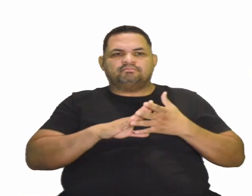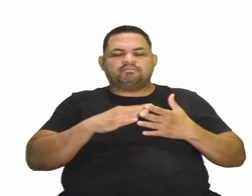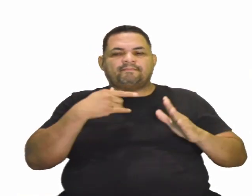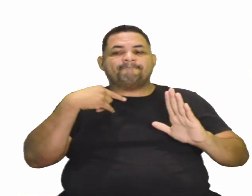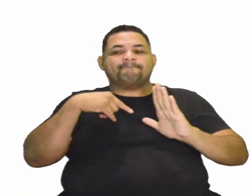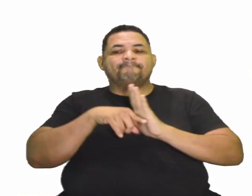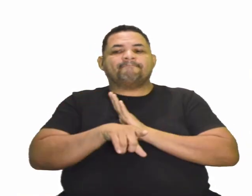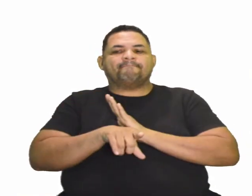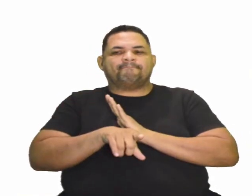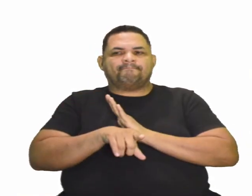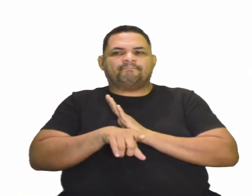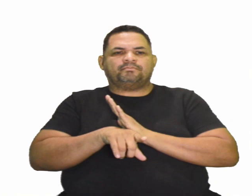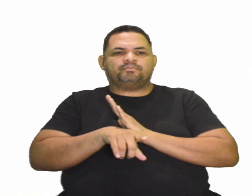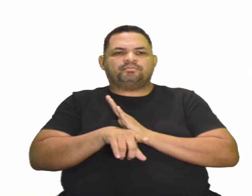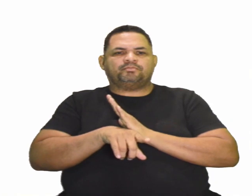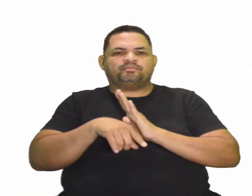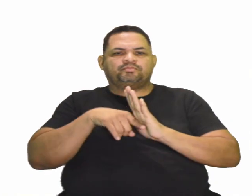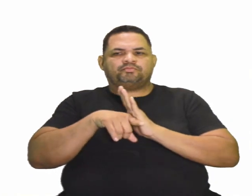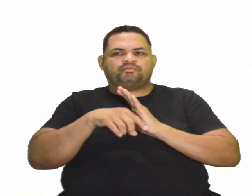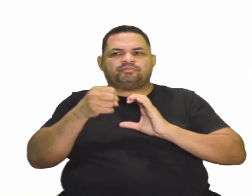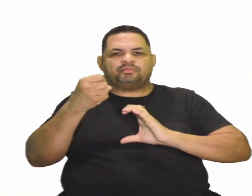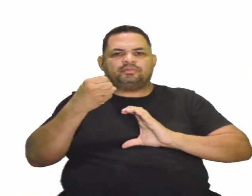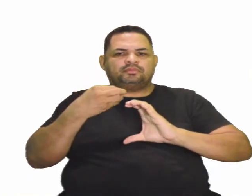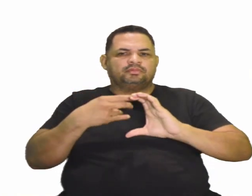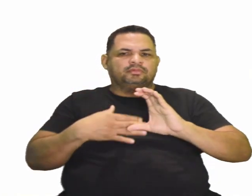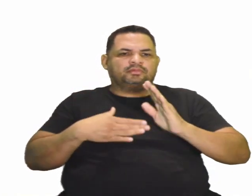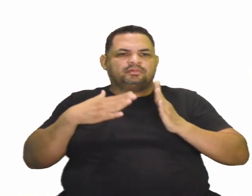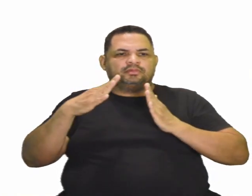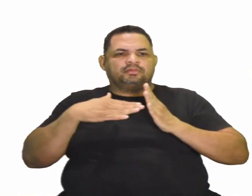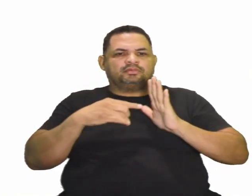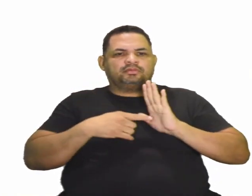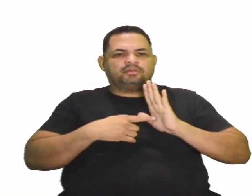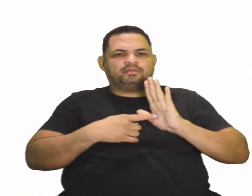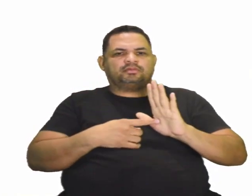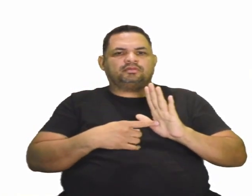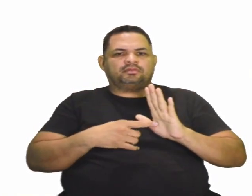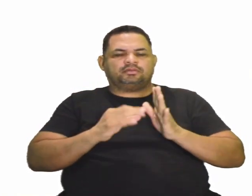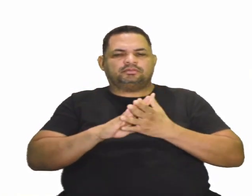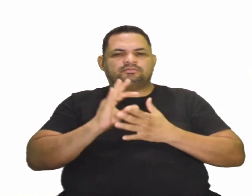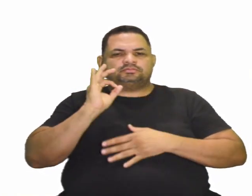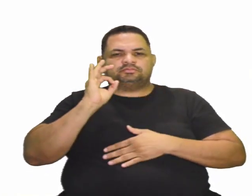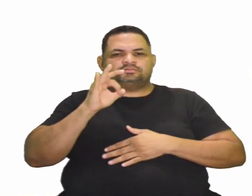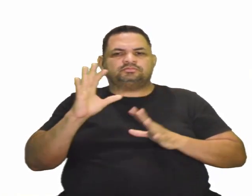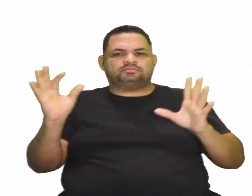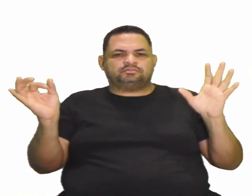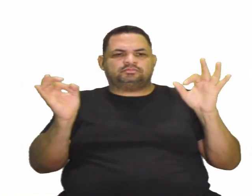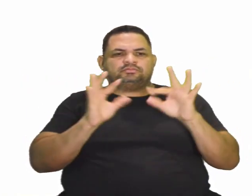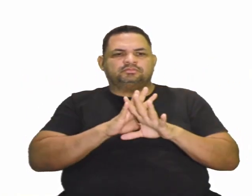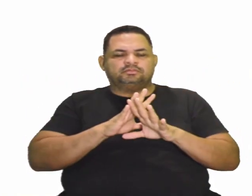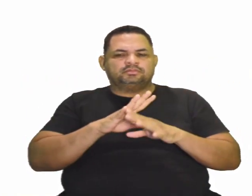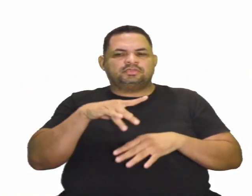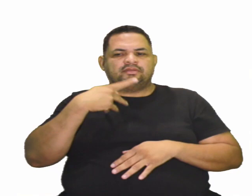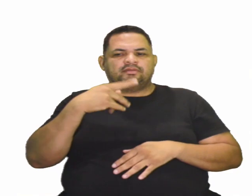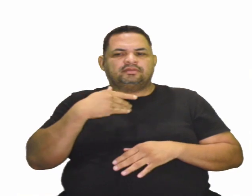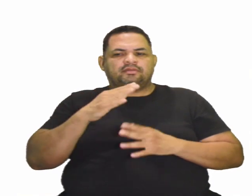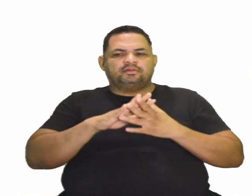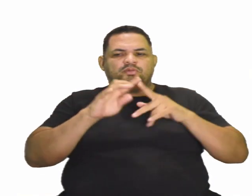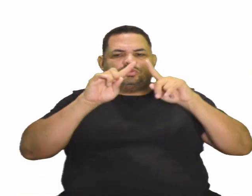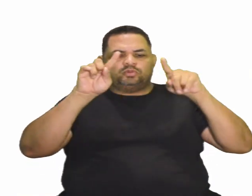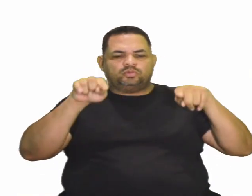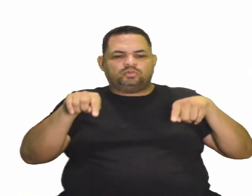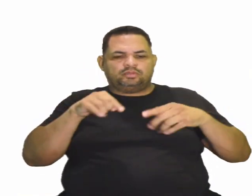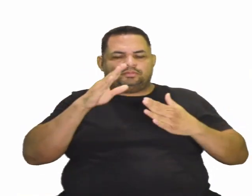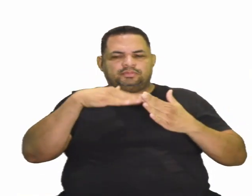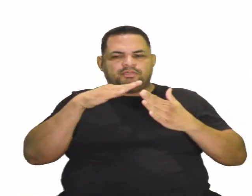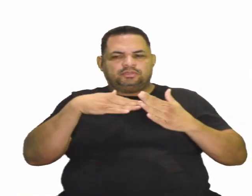o seguinte: analisando as características da pintura apresentada, é correto concluir que se trata de uma obra